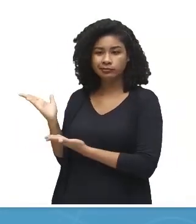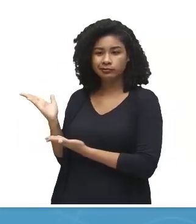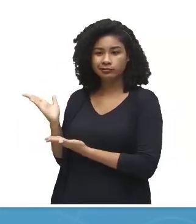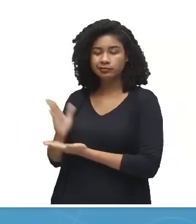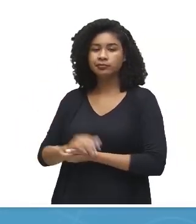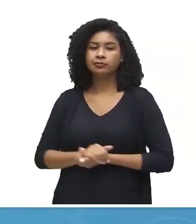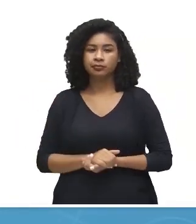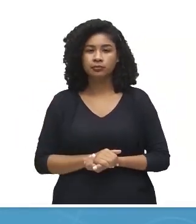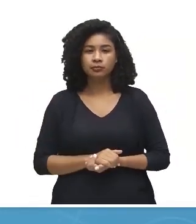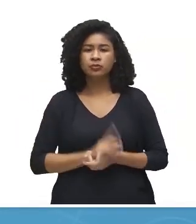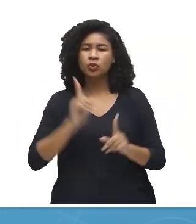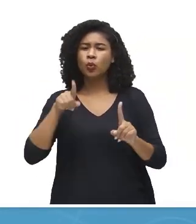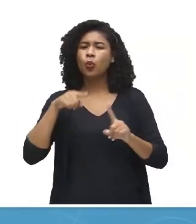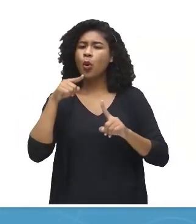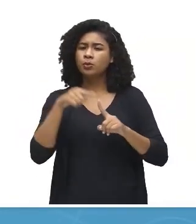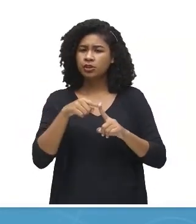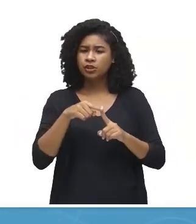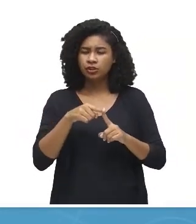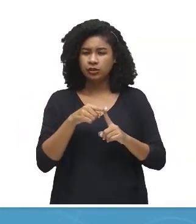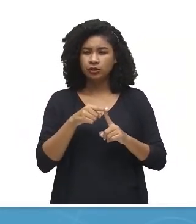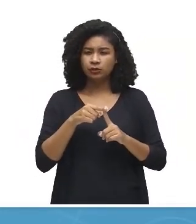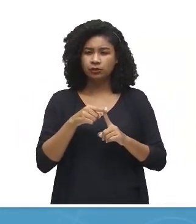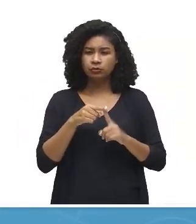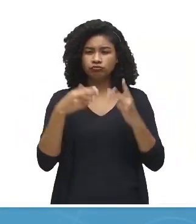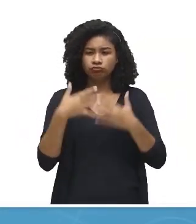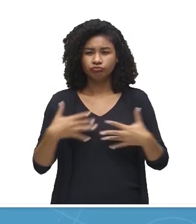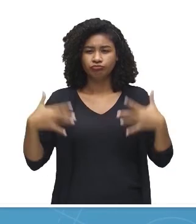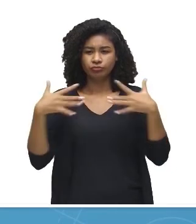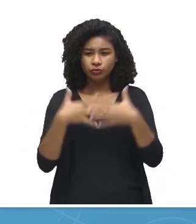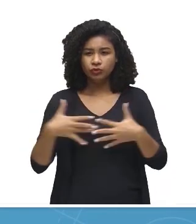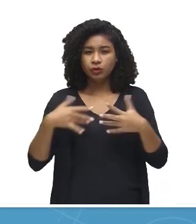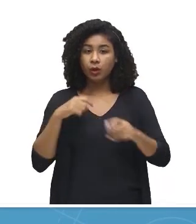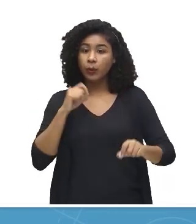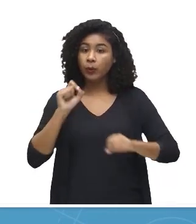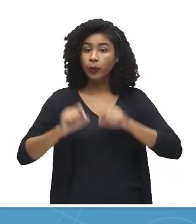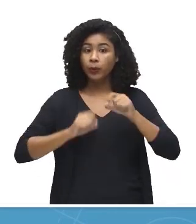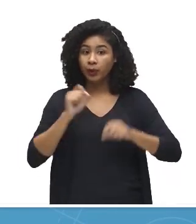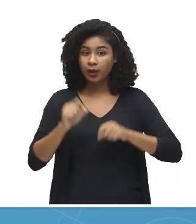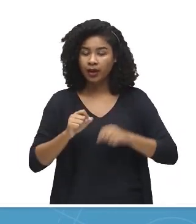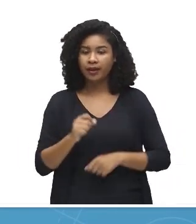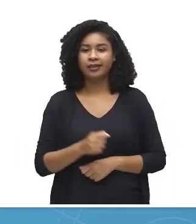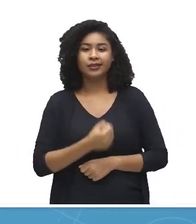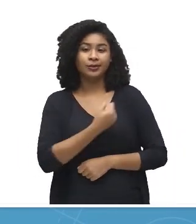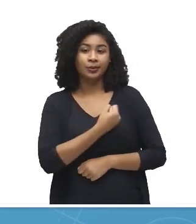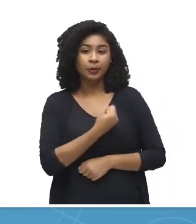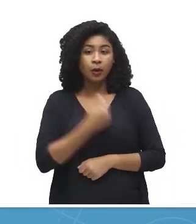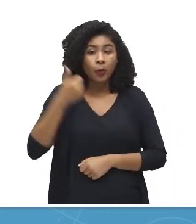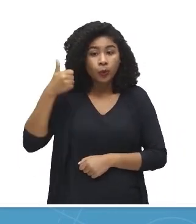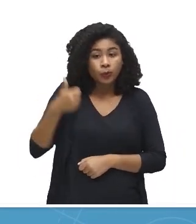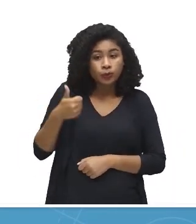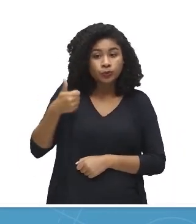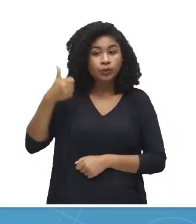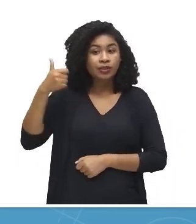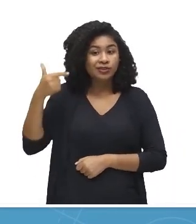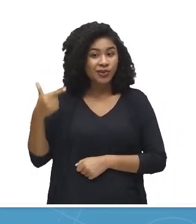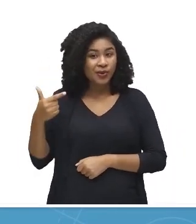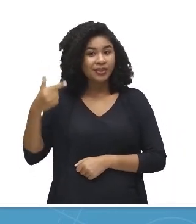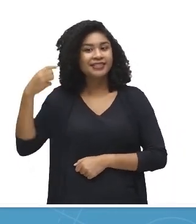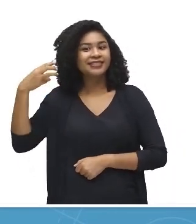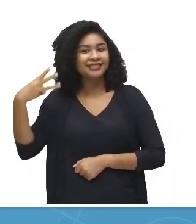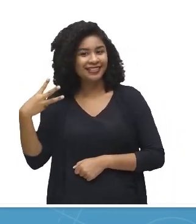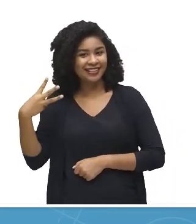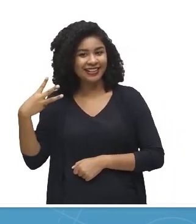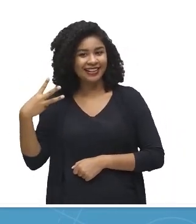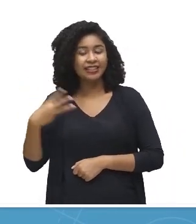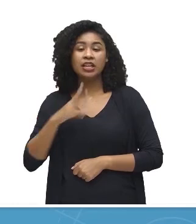funções do tecido epitelial, a gente vai observar que é apenas a 1, a 2 e a 3. Então, a resposta correta é